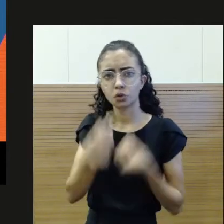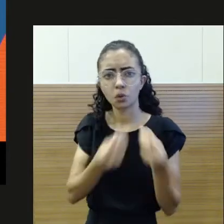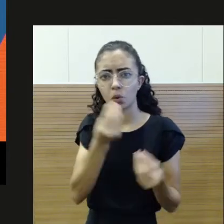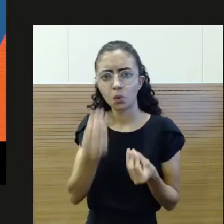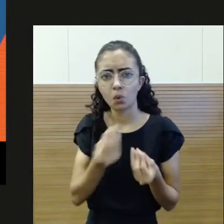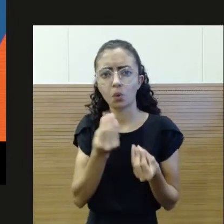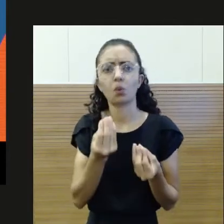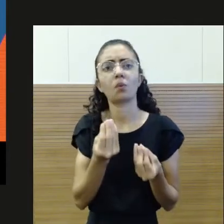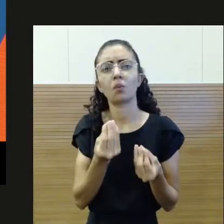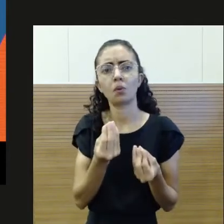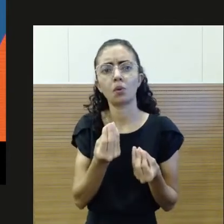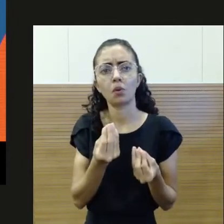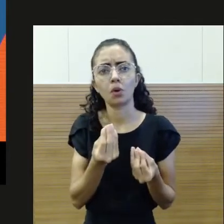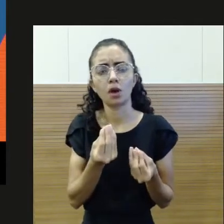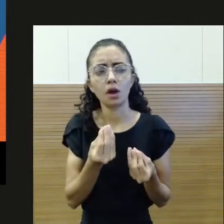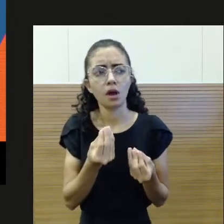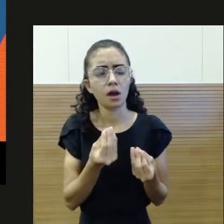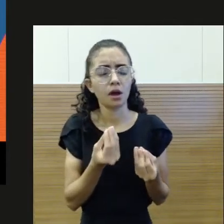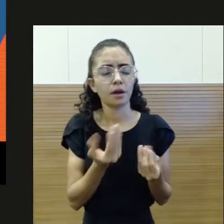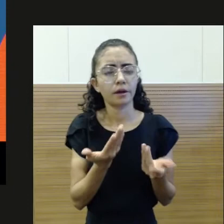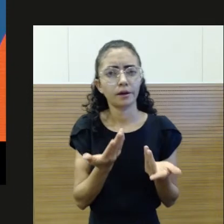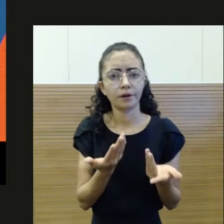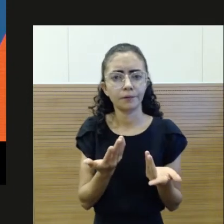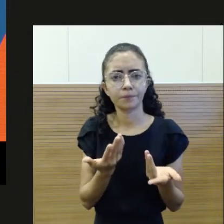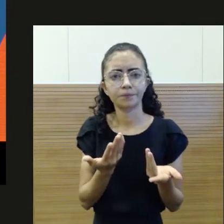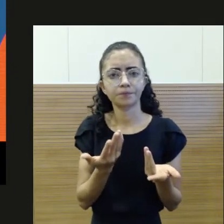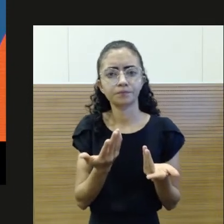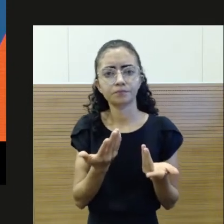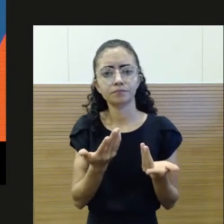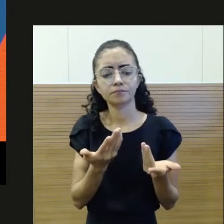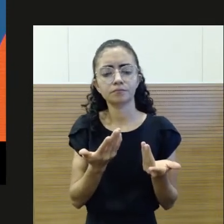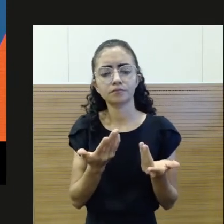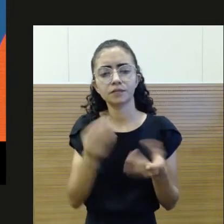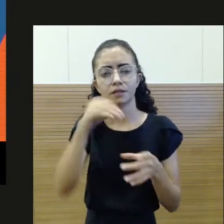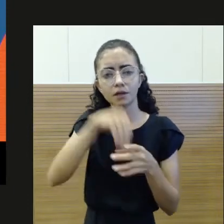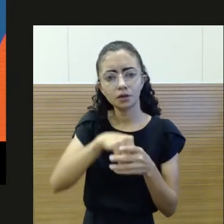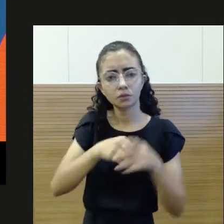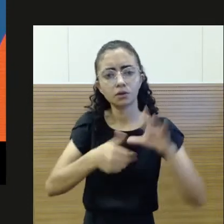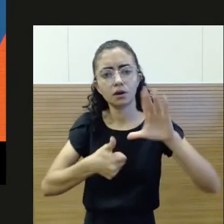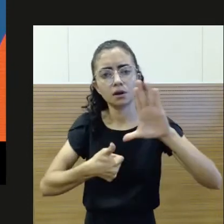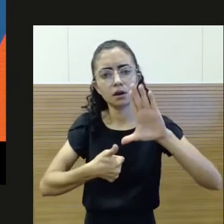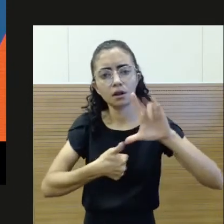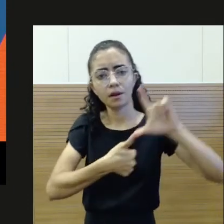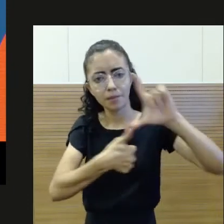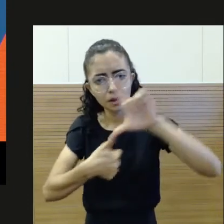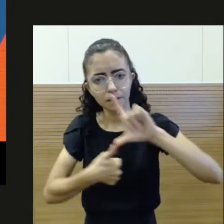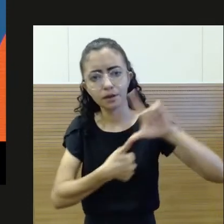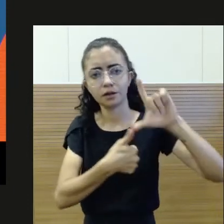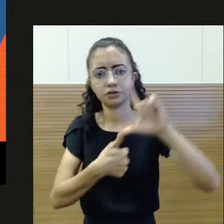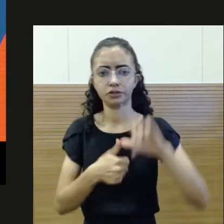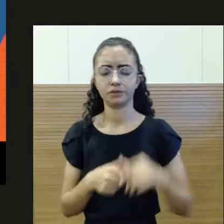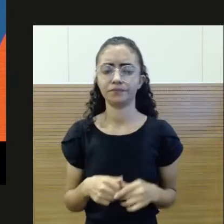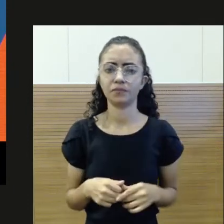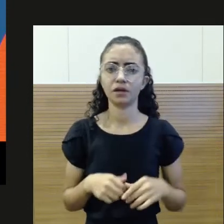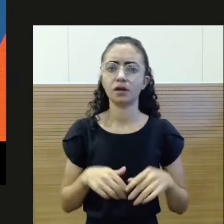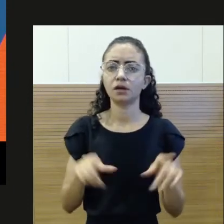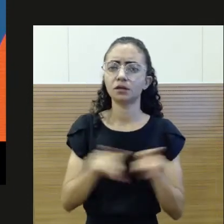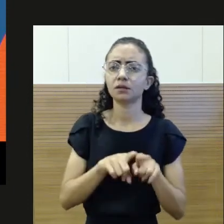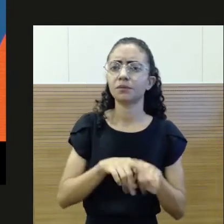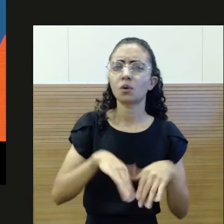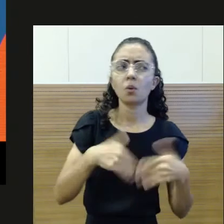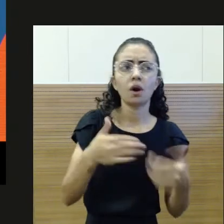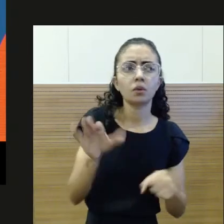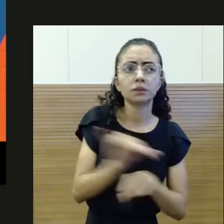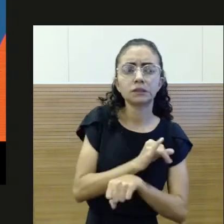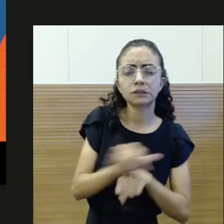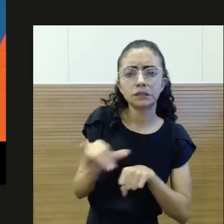incrementando, né, em termos de disponibilidade, acesso e consumo na América Latina, e quais são as ações que a gente pode e que